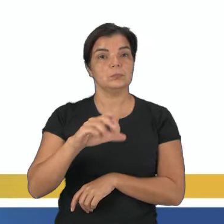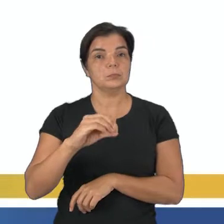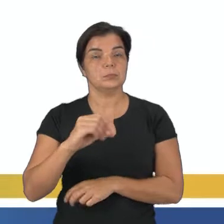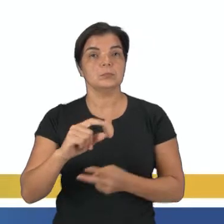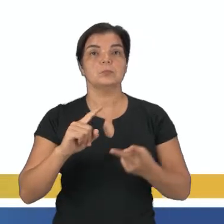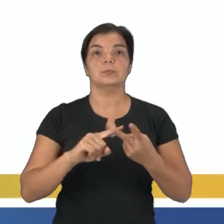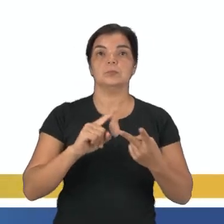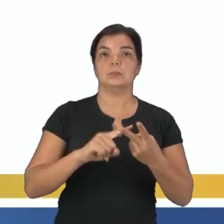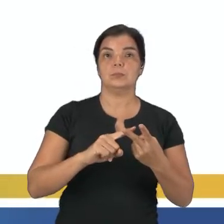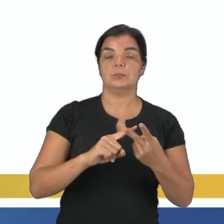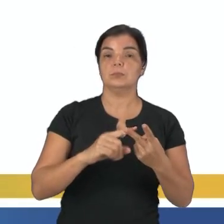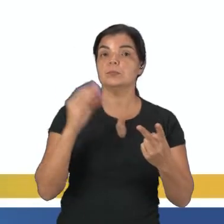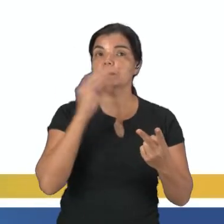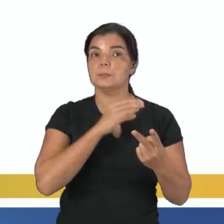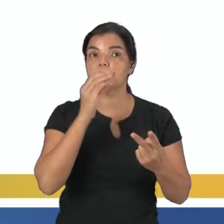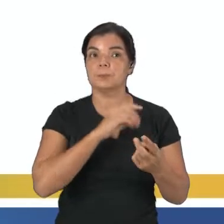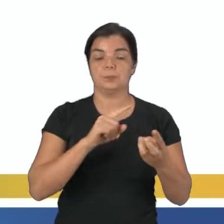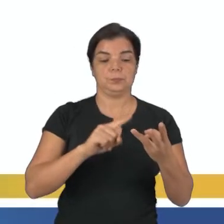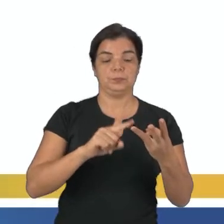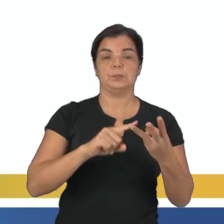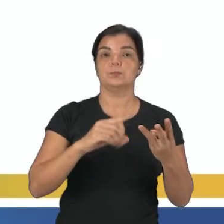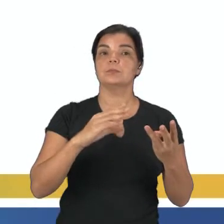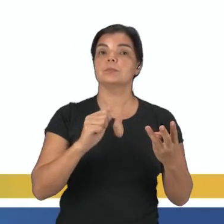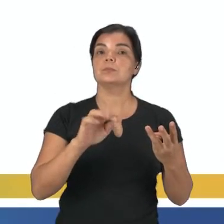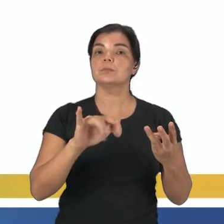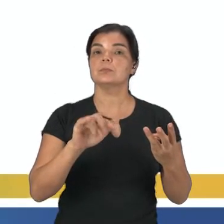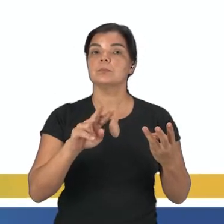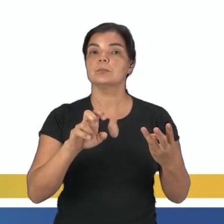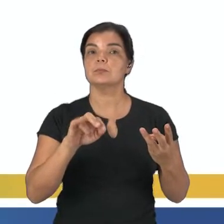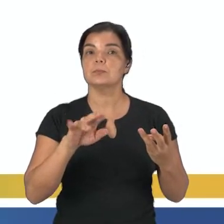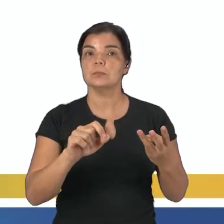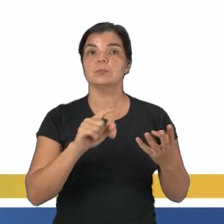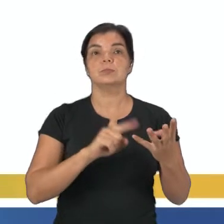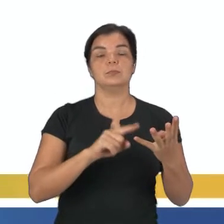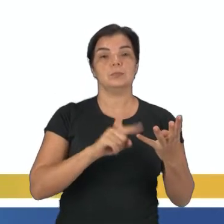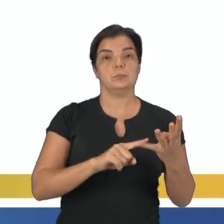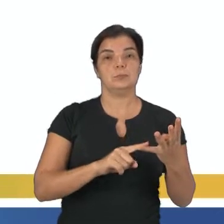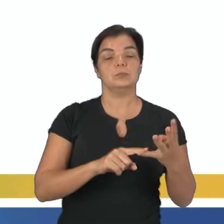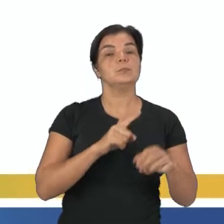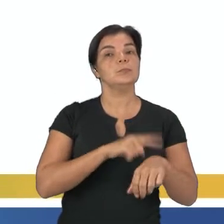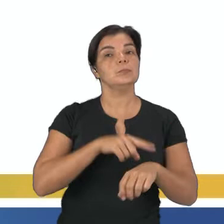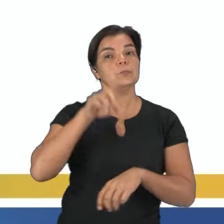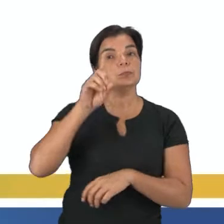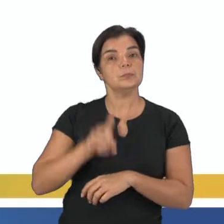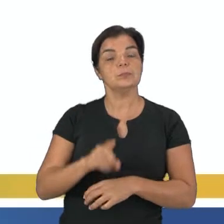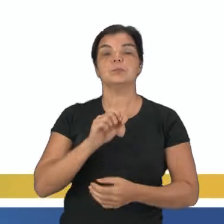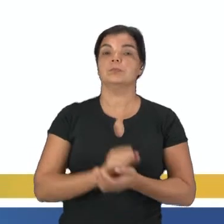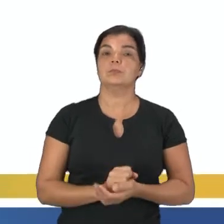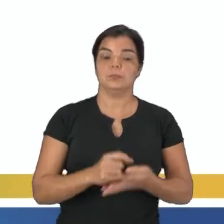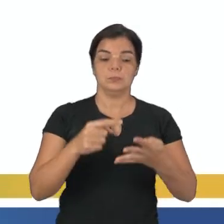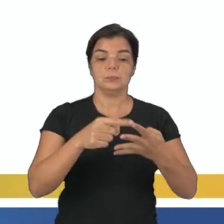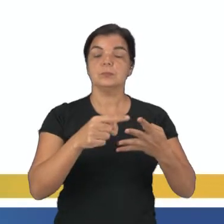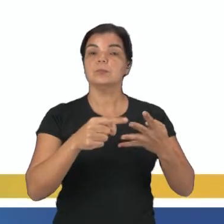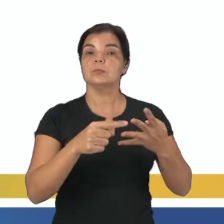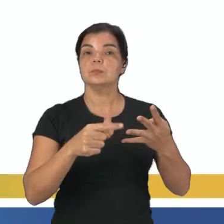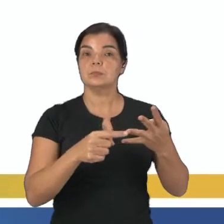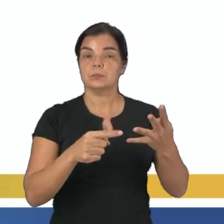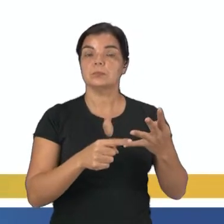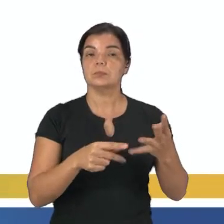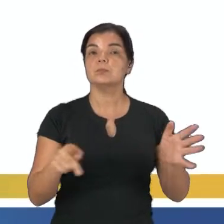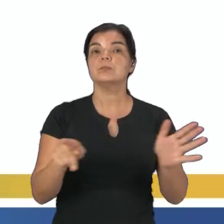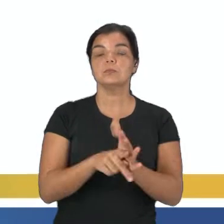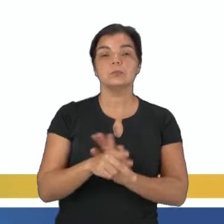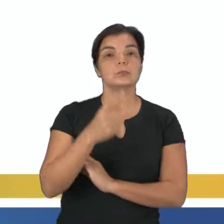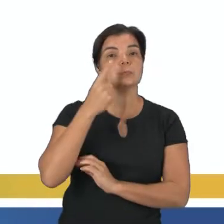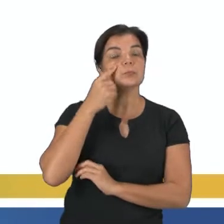o tempo da correria, o tempo do cativeiro e o tempo dos direitos. Esses tempos, eles são estabelecidos